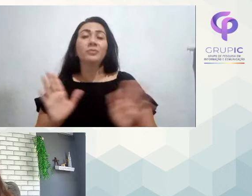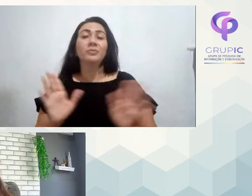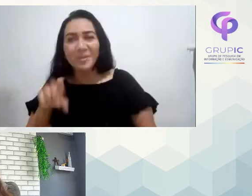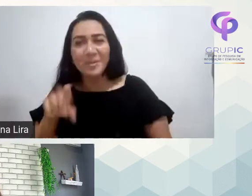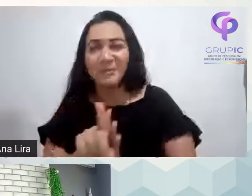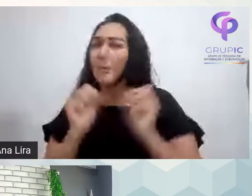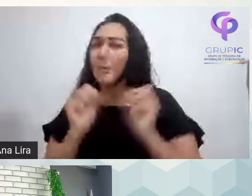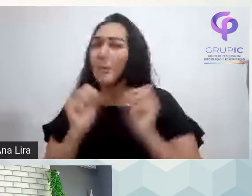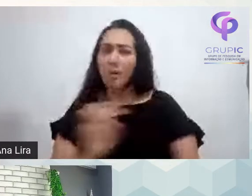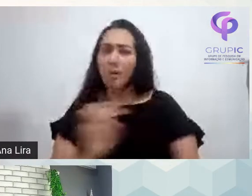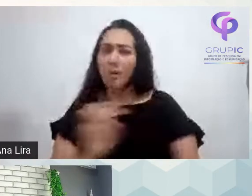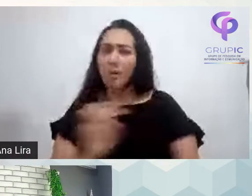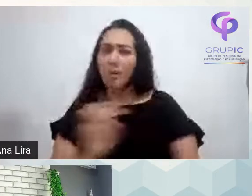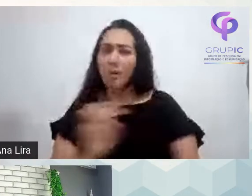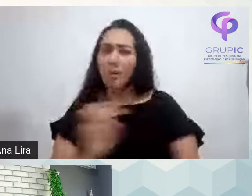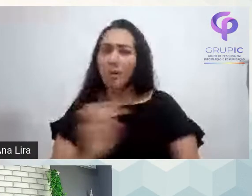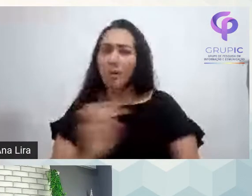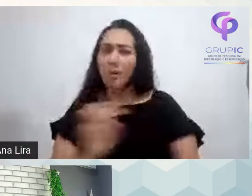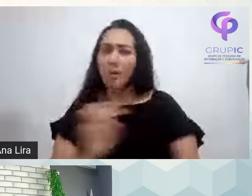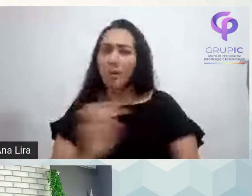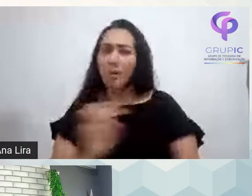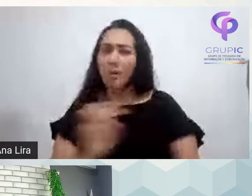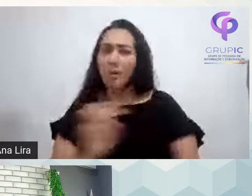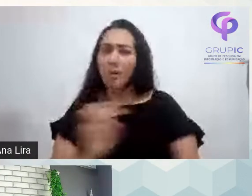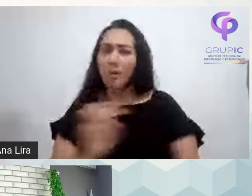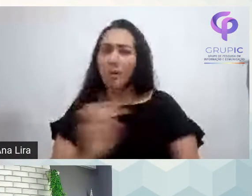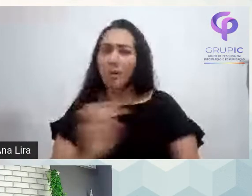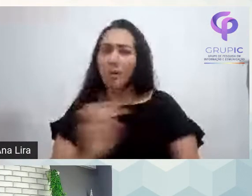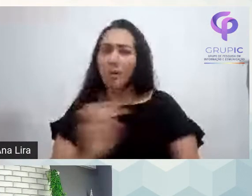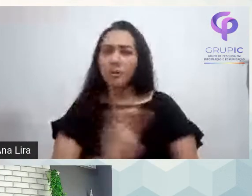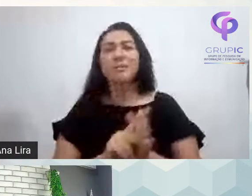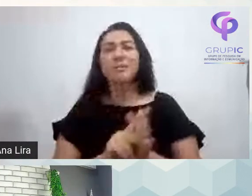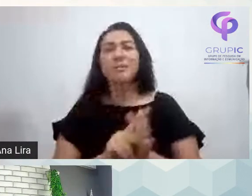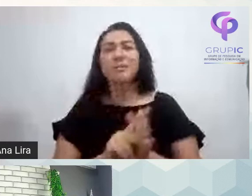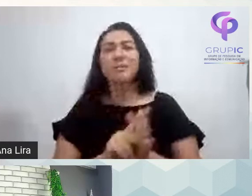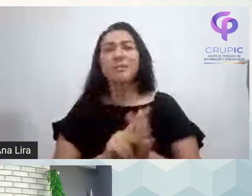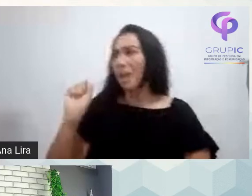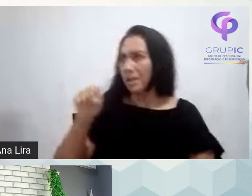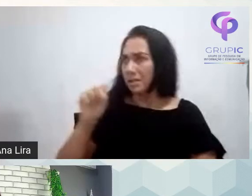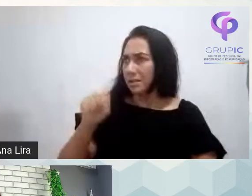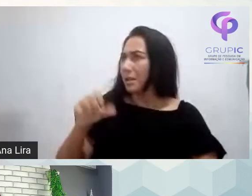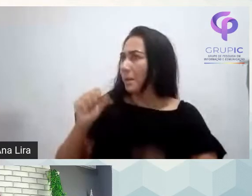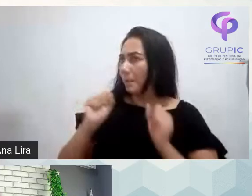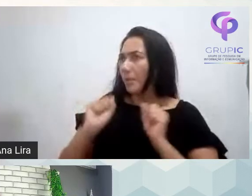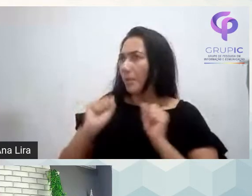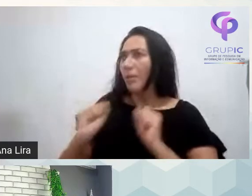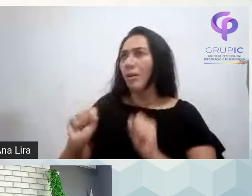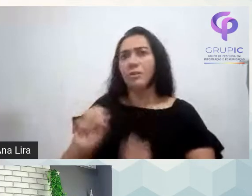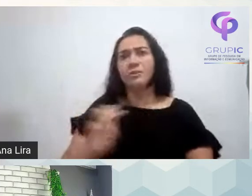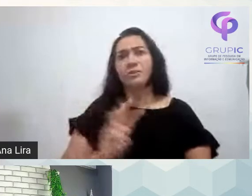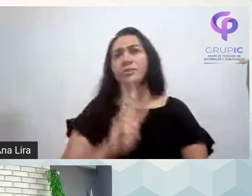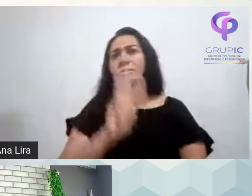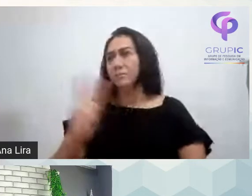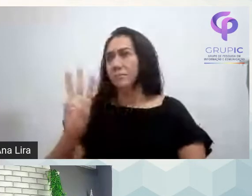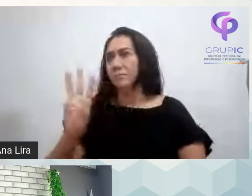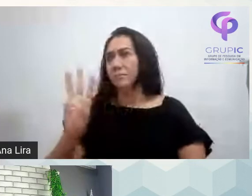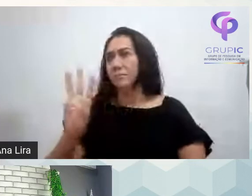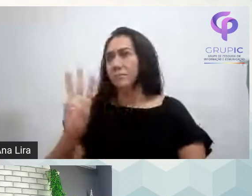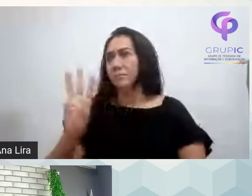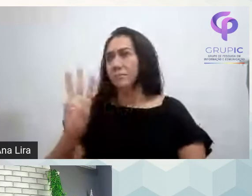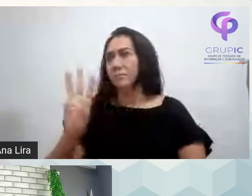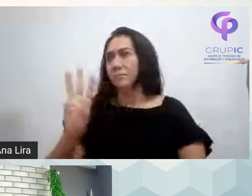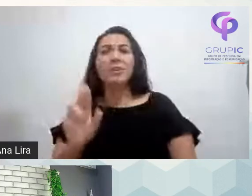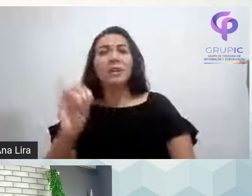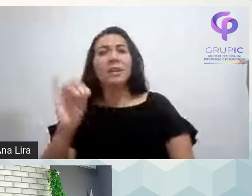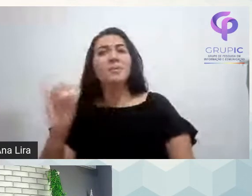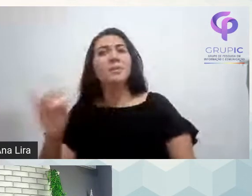live? Com certeza. Eu posso te mandar, então, depois os links, professora? Por favor, e aquele mesmo